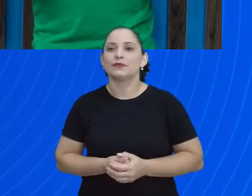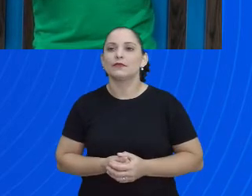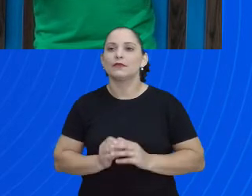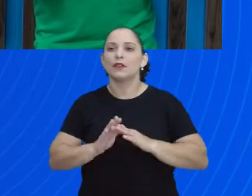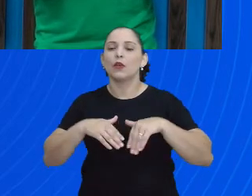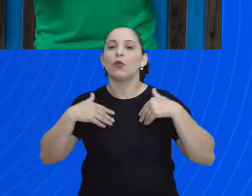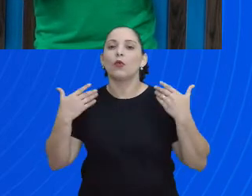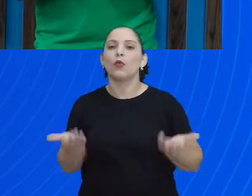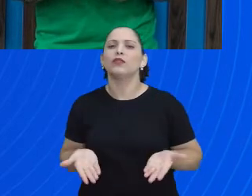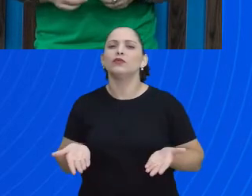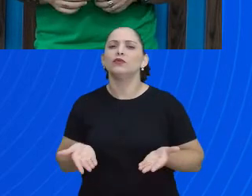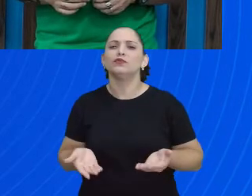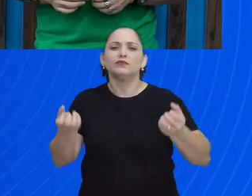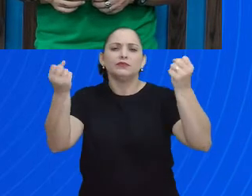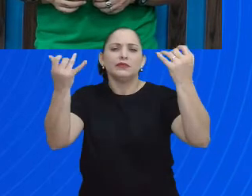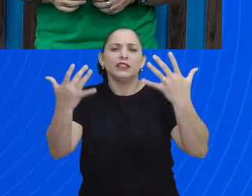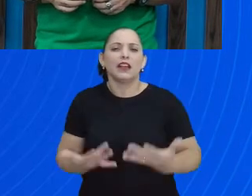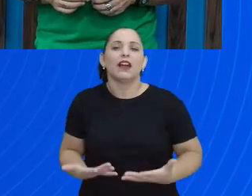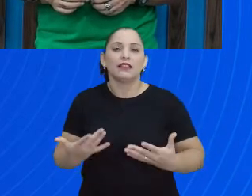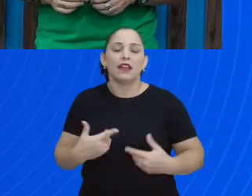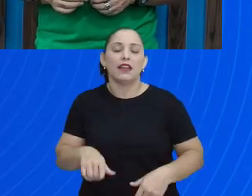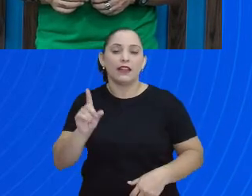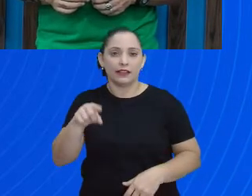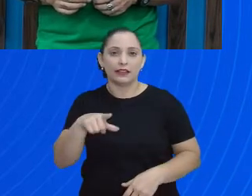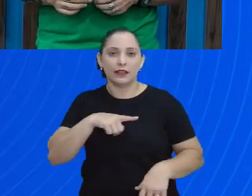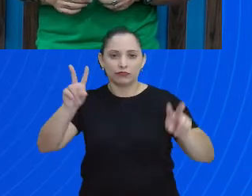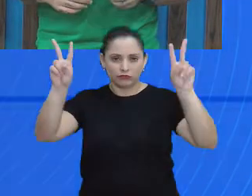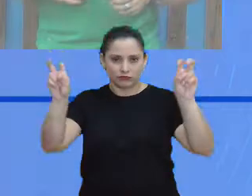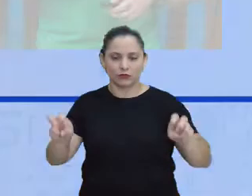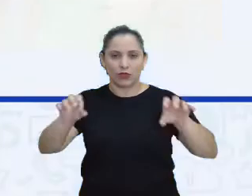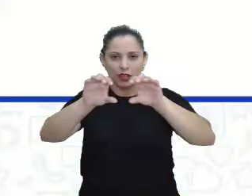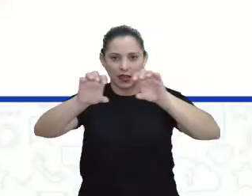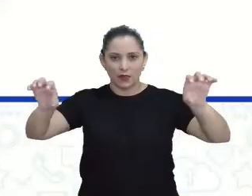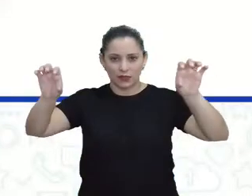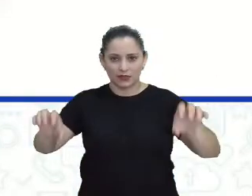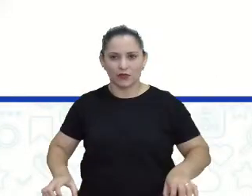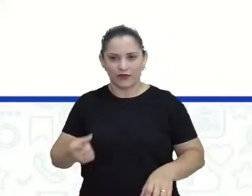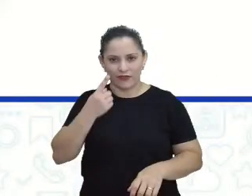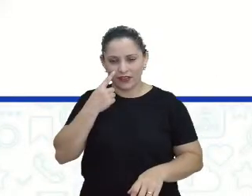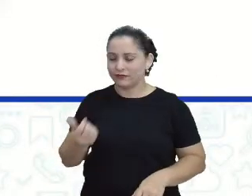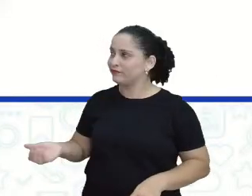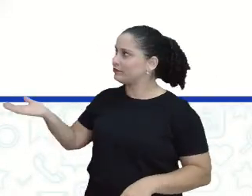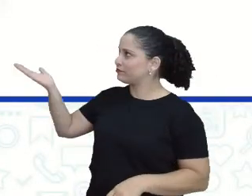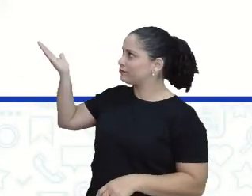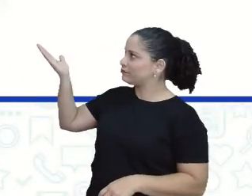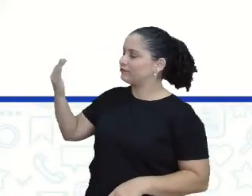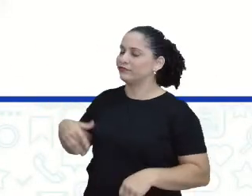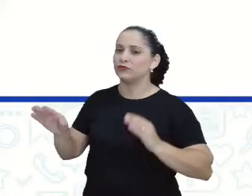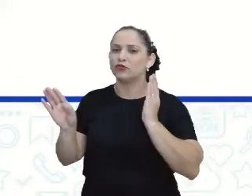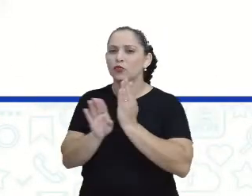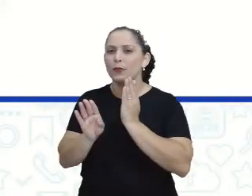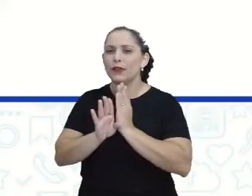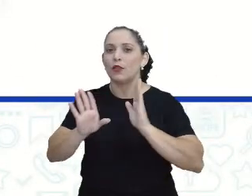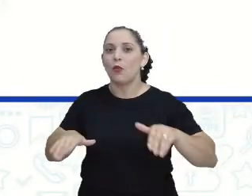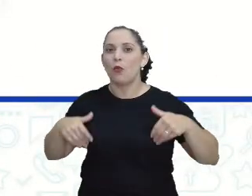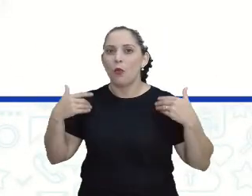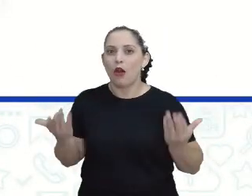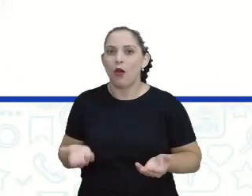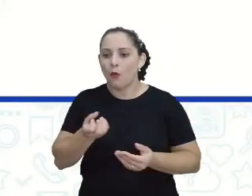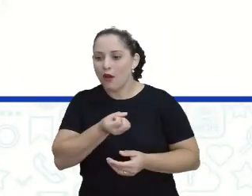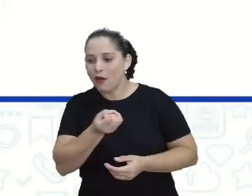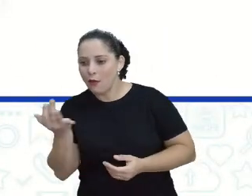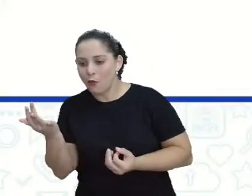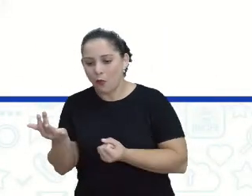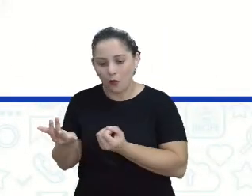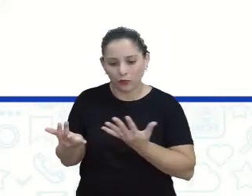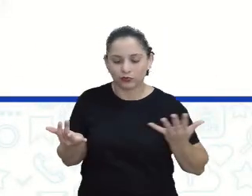equação, provavelmente muitos de vocês já viram essa imagem aí na internet, onde a gente tenta descobrir qual é o valor de cada